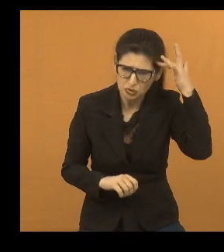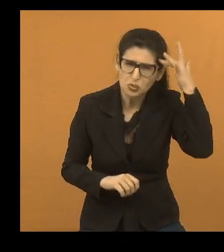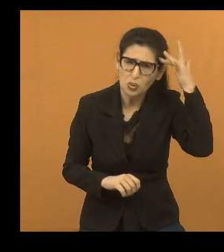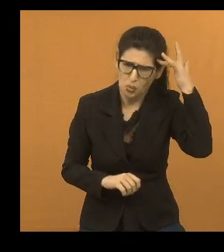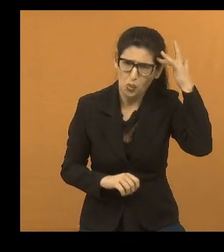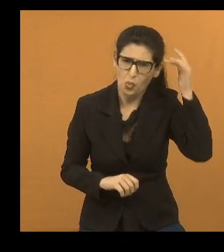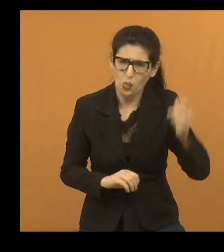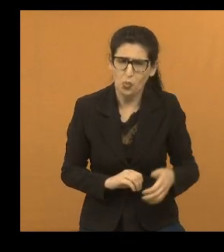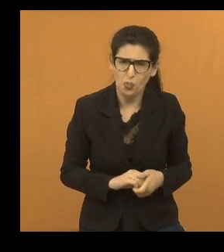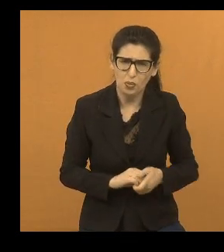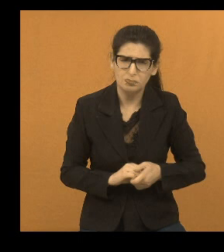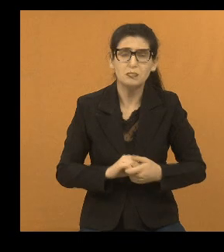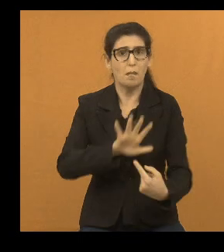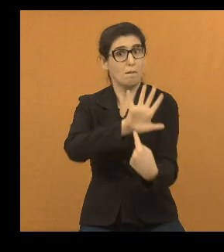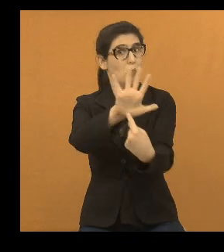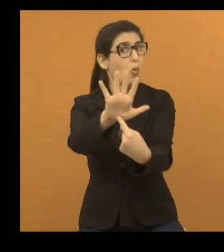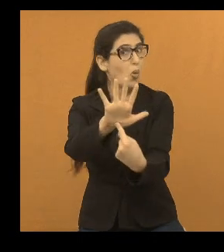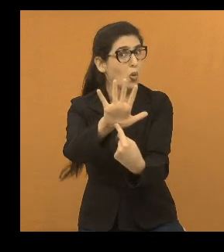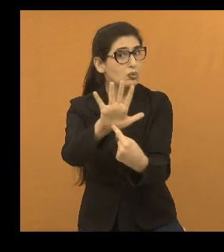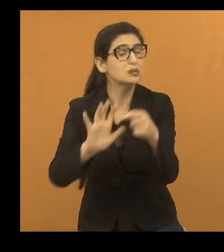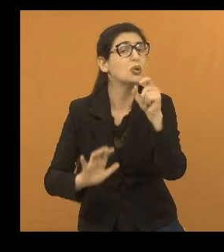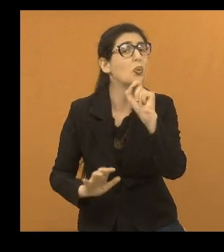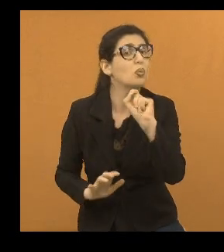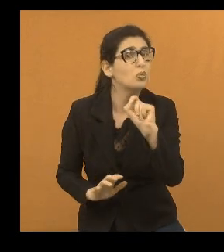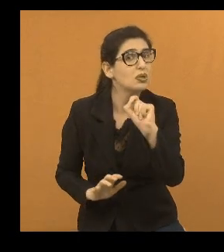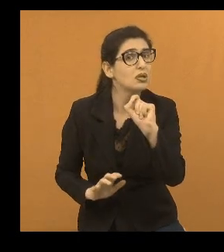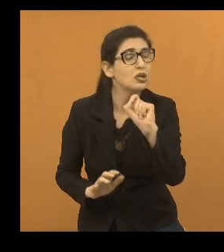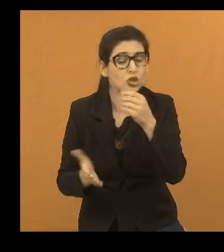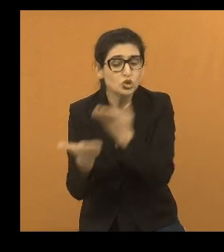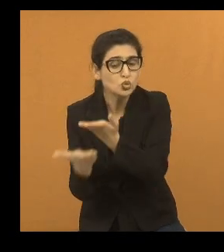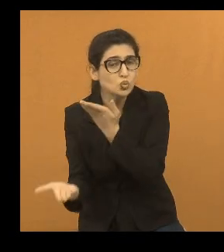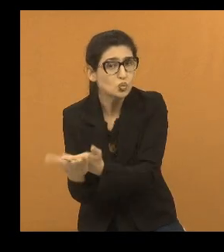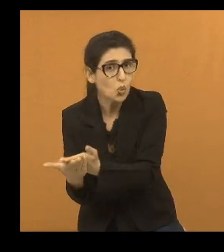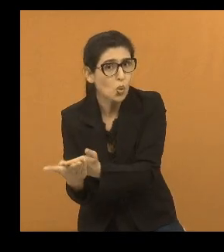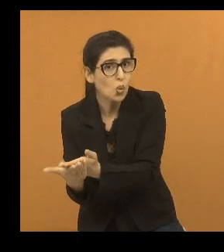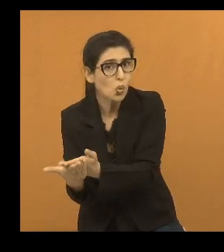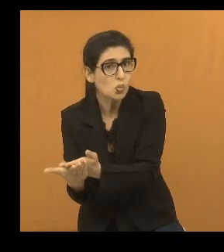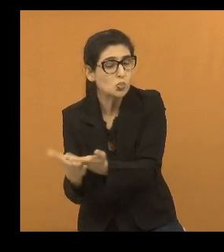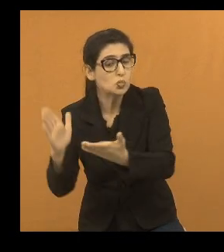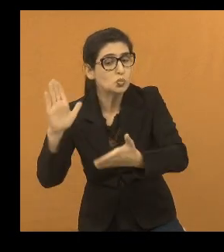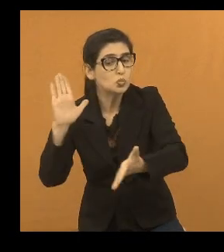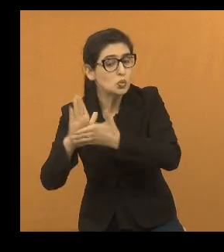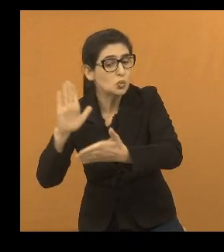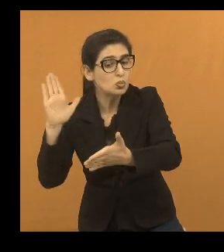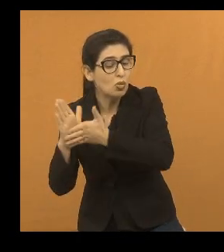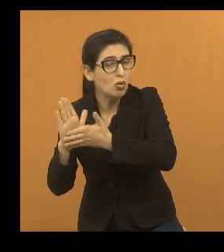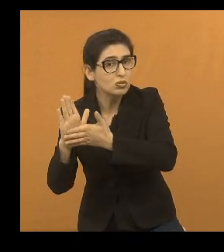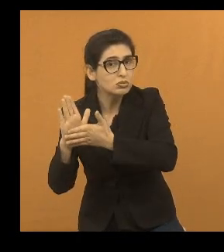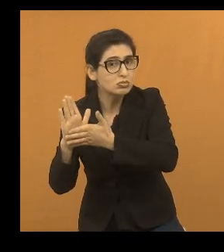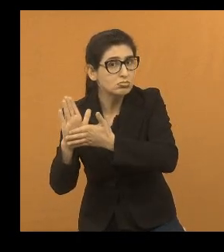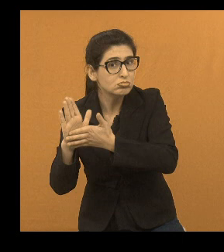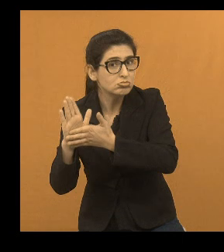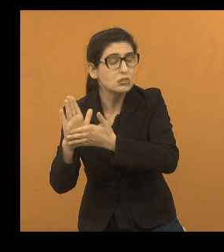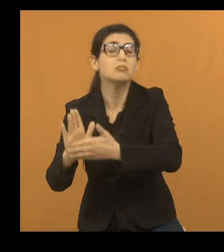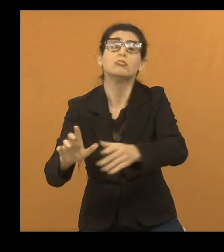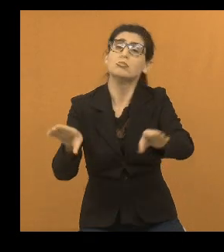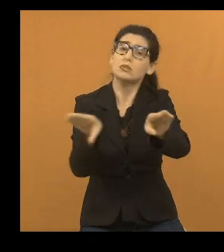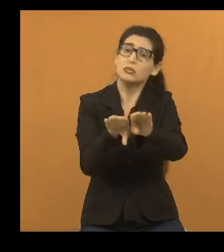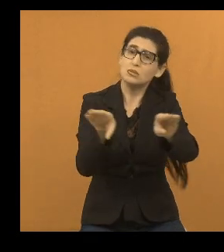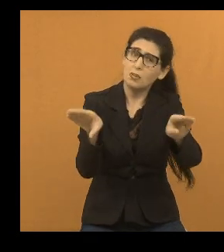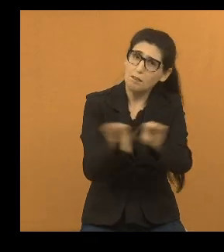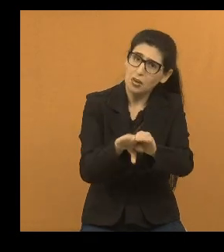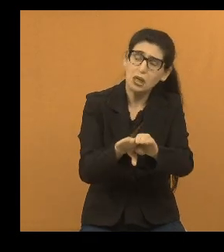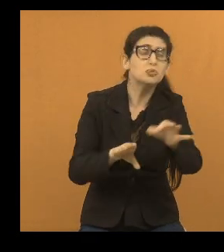expondo o nosso diagnóstico, o resultado desse estudo que nós fizemos, e agora nós estamos colhendo essas propostas,